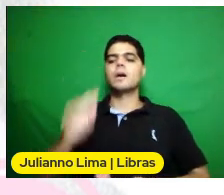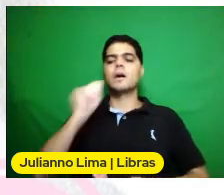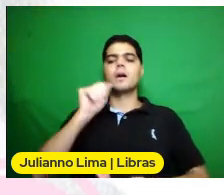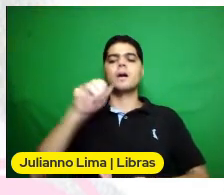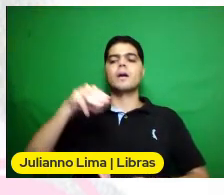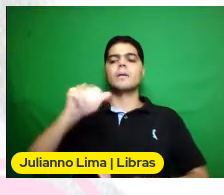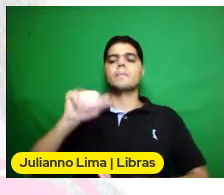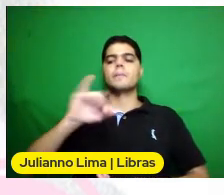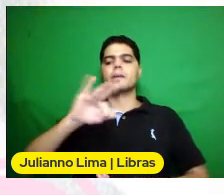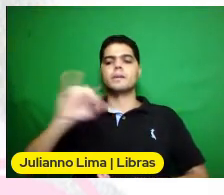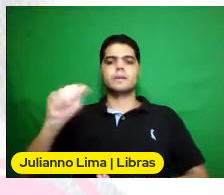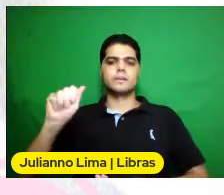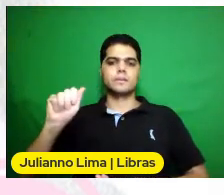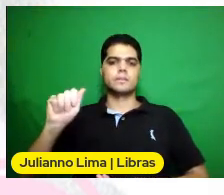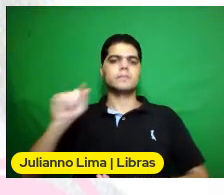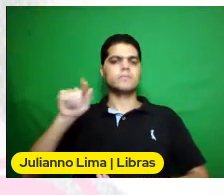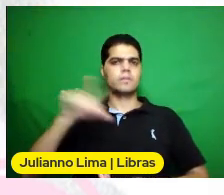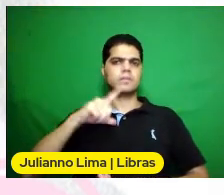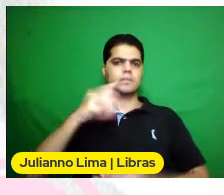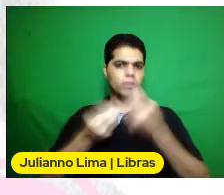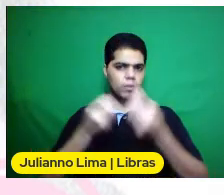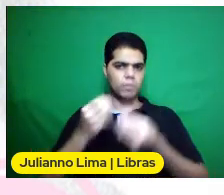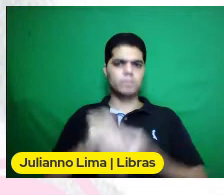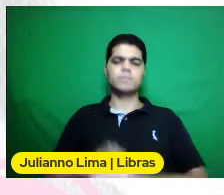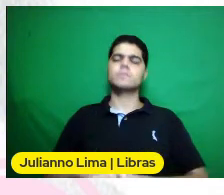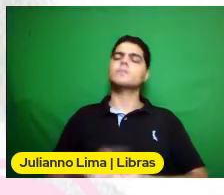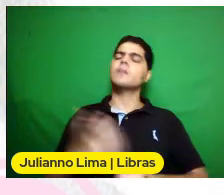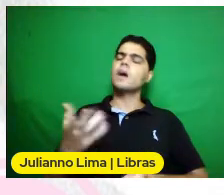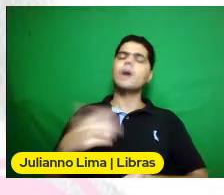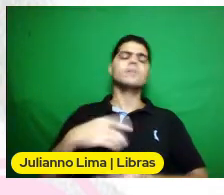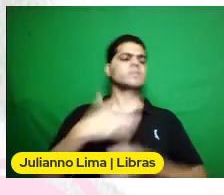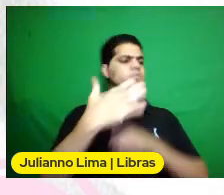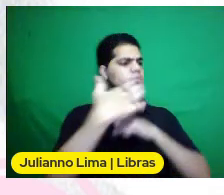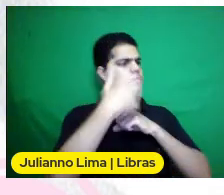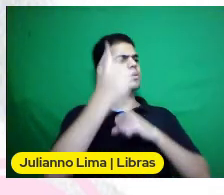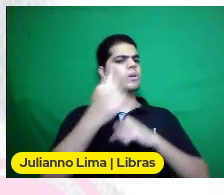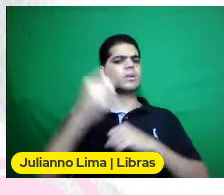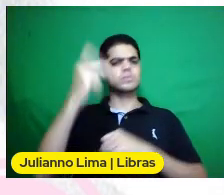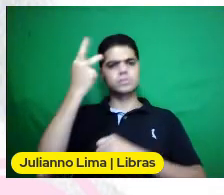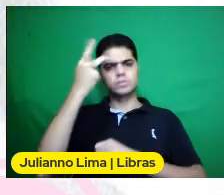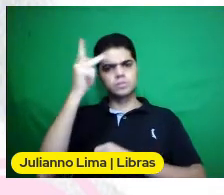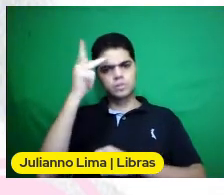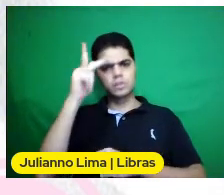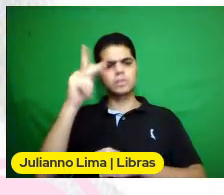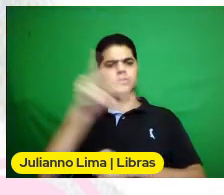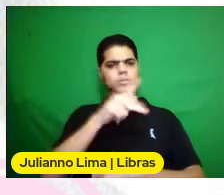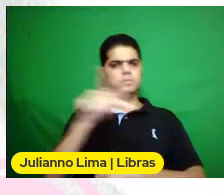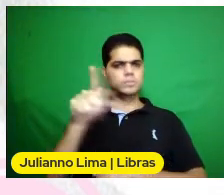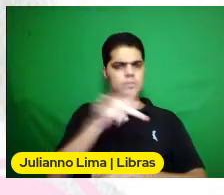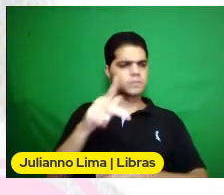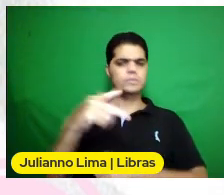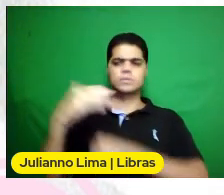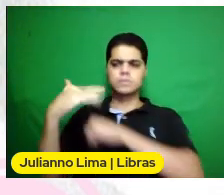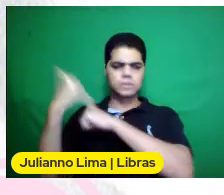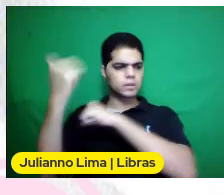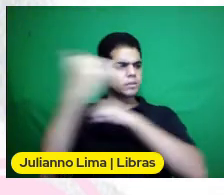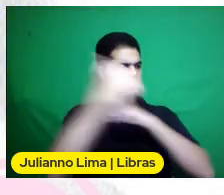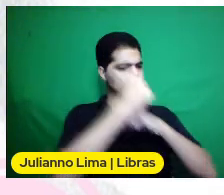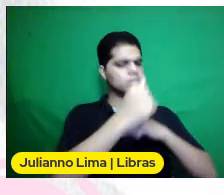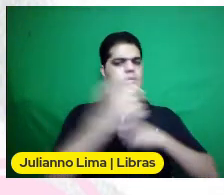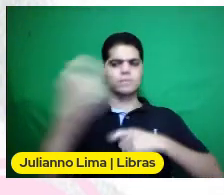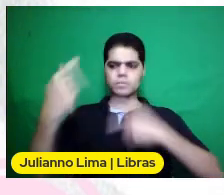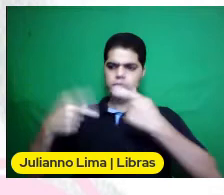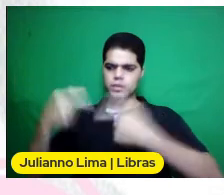sempre que eu dou é chama a gente, né? Chama os historiadores, chama os professores, vamos dialogar, vamos trazer